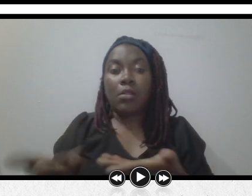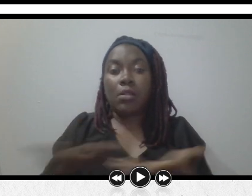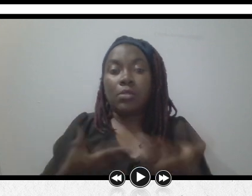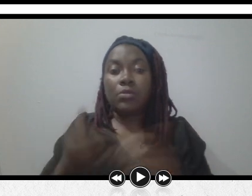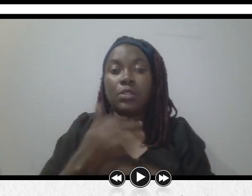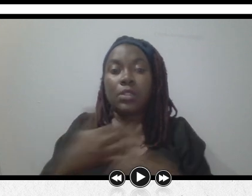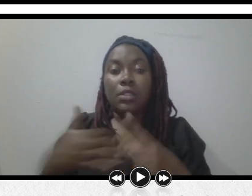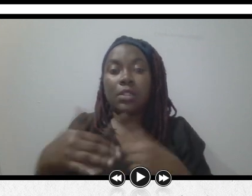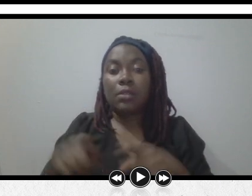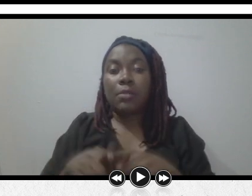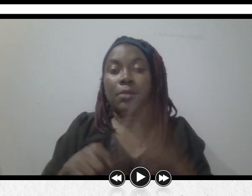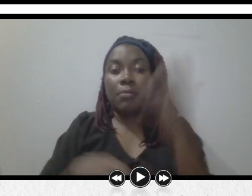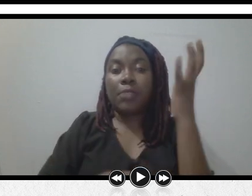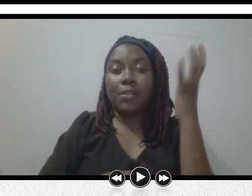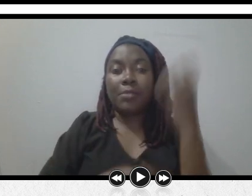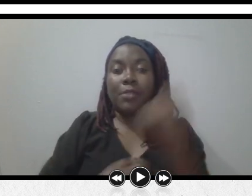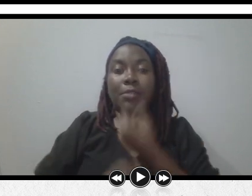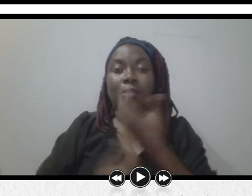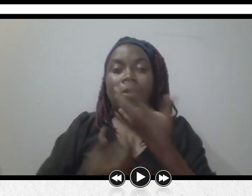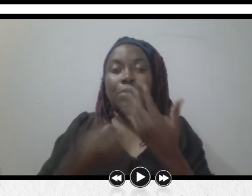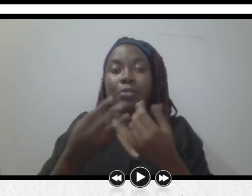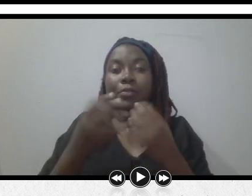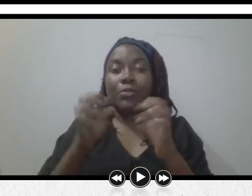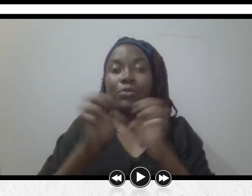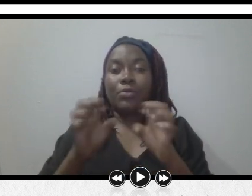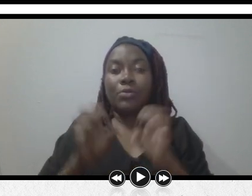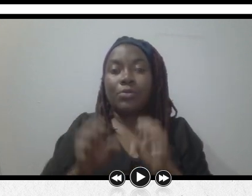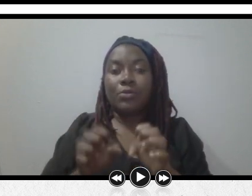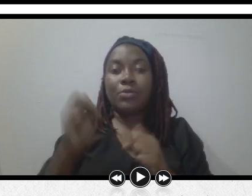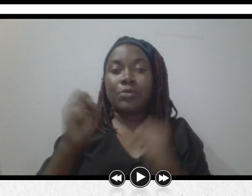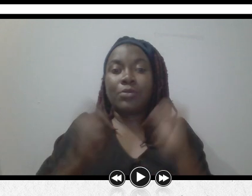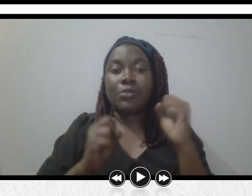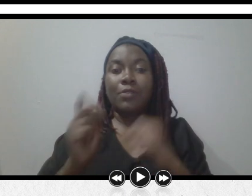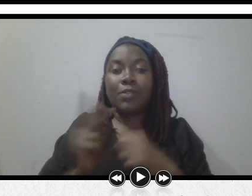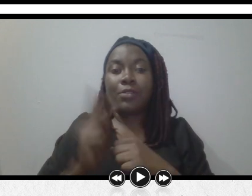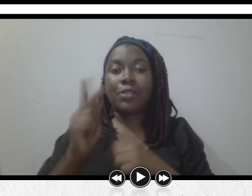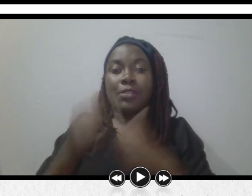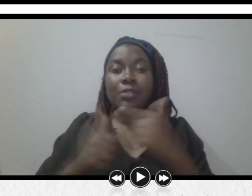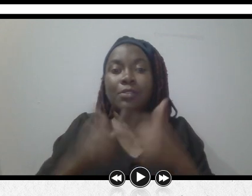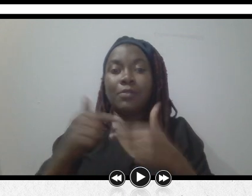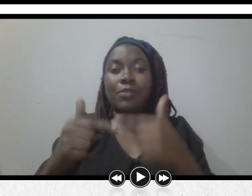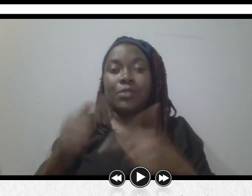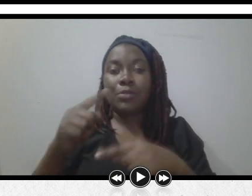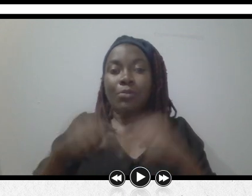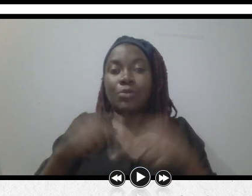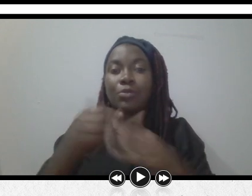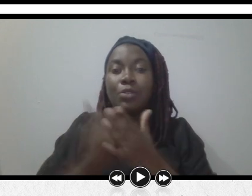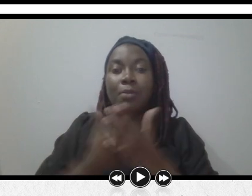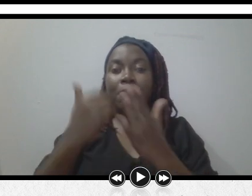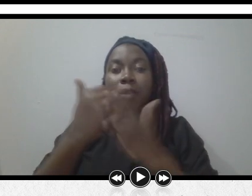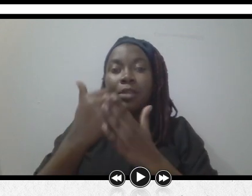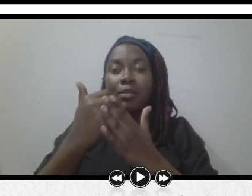da sociedade com o meio ambiente e seja fonte de inspiração para uma nova estrutura industrial com o objetivo de